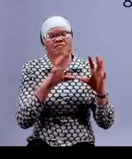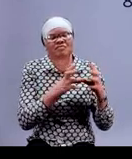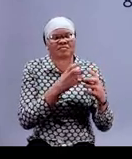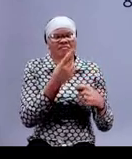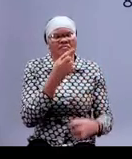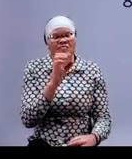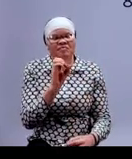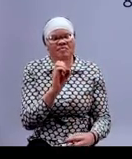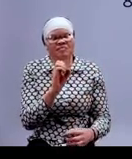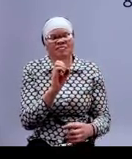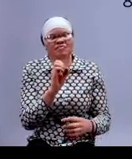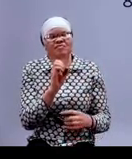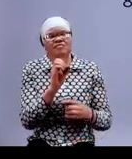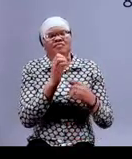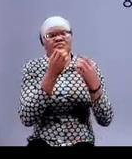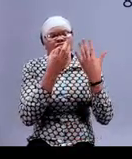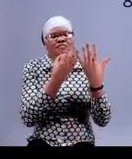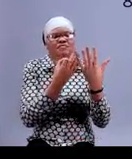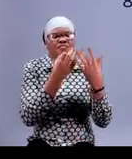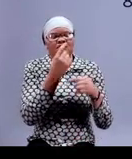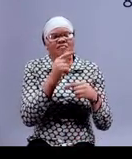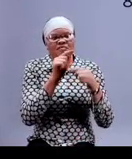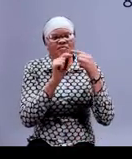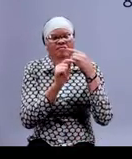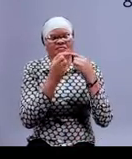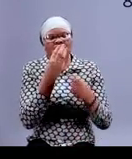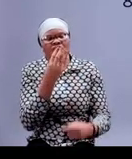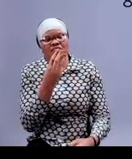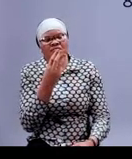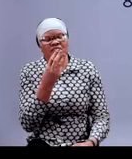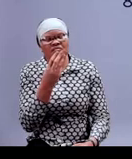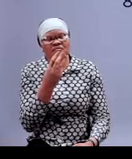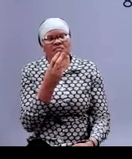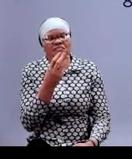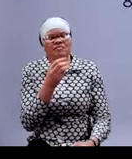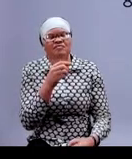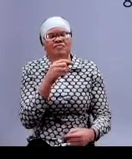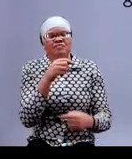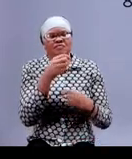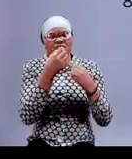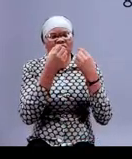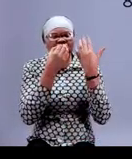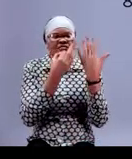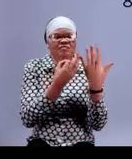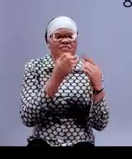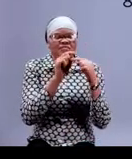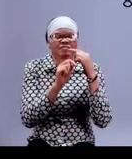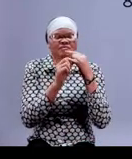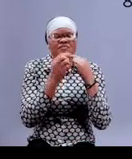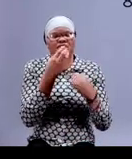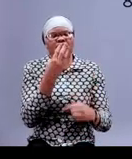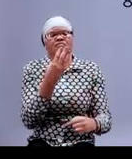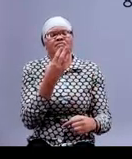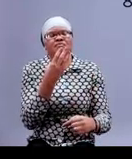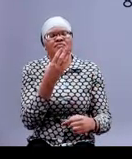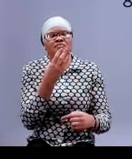dezenas 81 a divir por 3 pensa 8 a dividir por 3 =